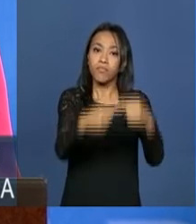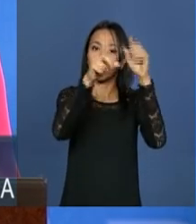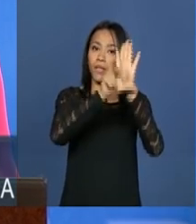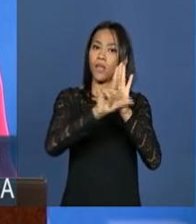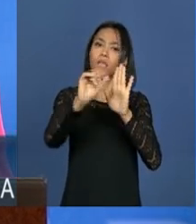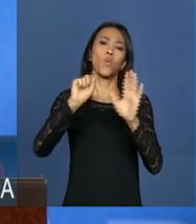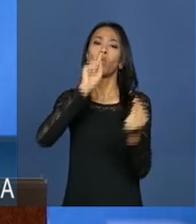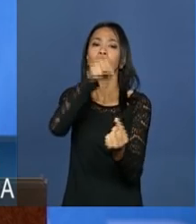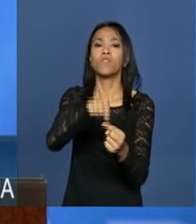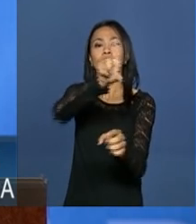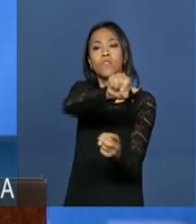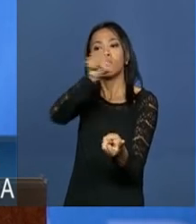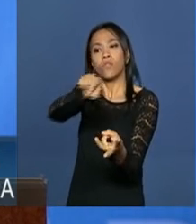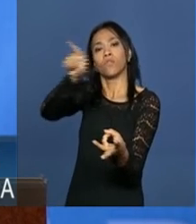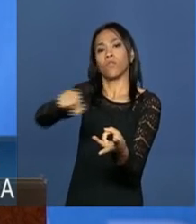governantes.